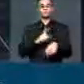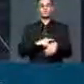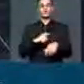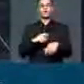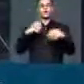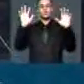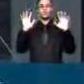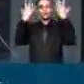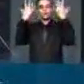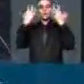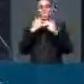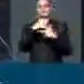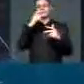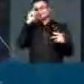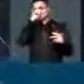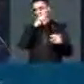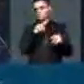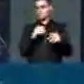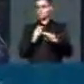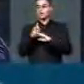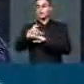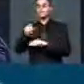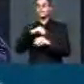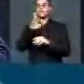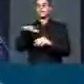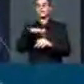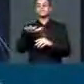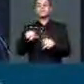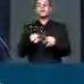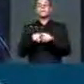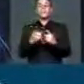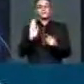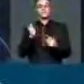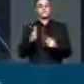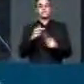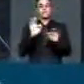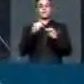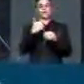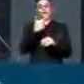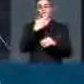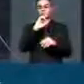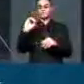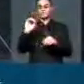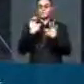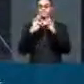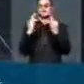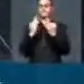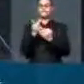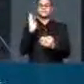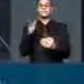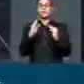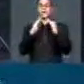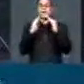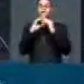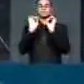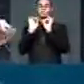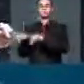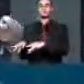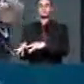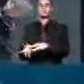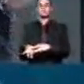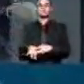acesso àquela região, mas já são mais de 200 famílias que já conseguiram derrubar as casas dentro da Uaguajá. E eu